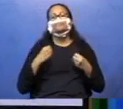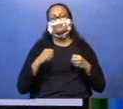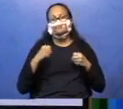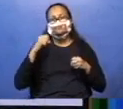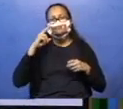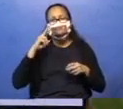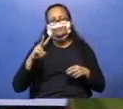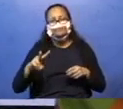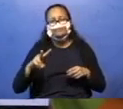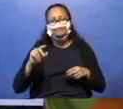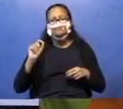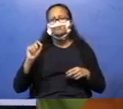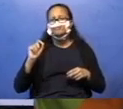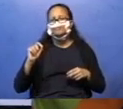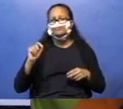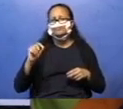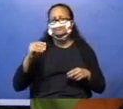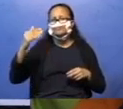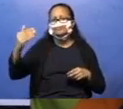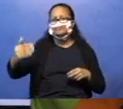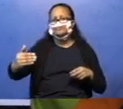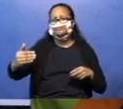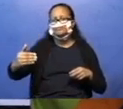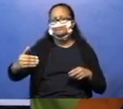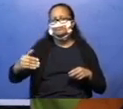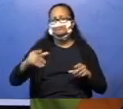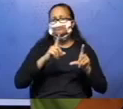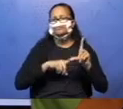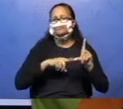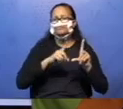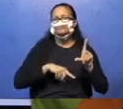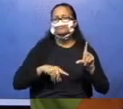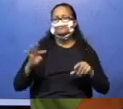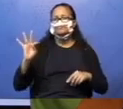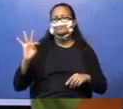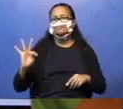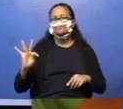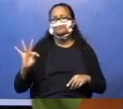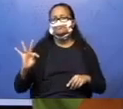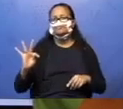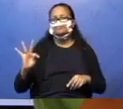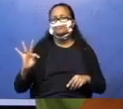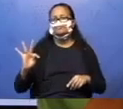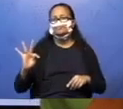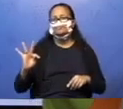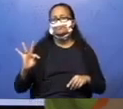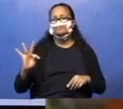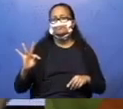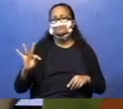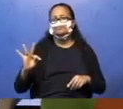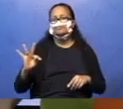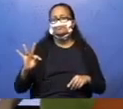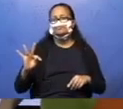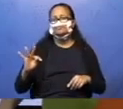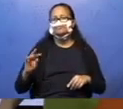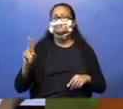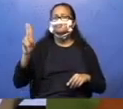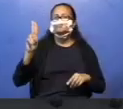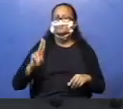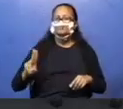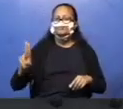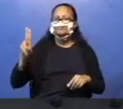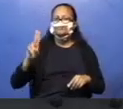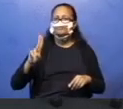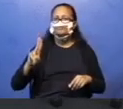na frente. Quem que está na frente? A letrinha T. Se é a letrinha T, então eu tenho que usar